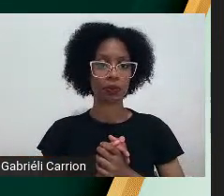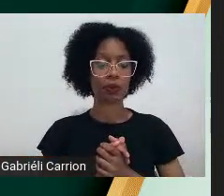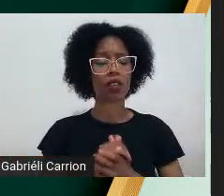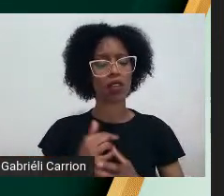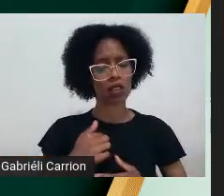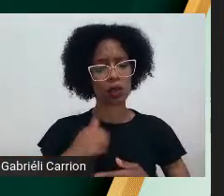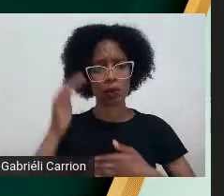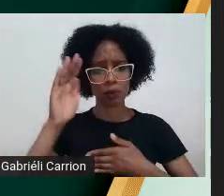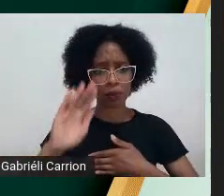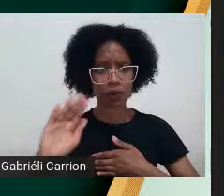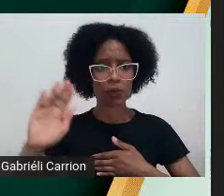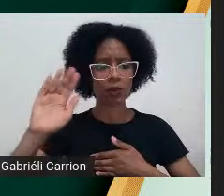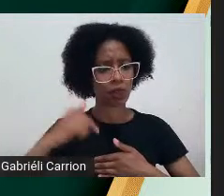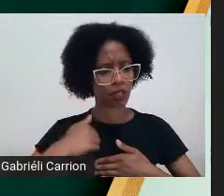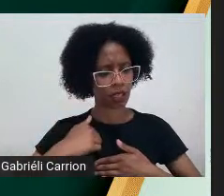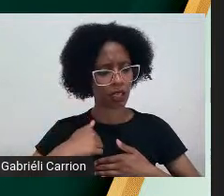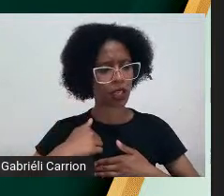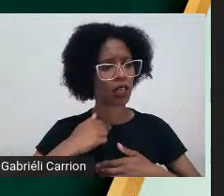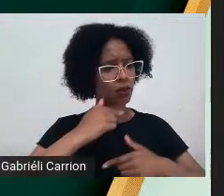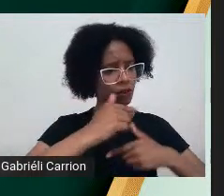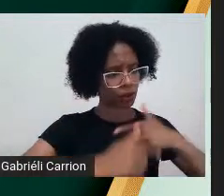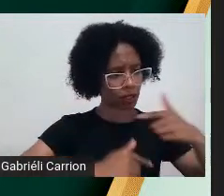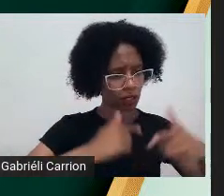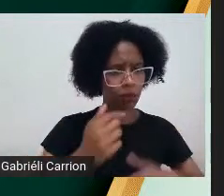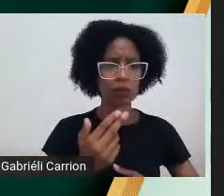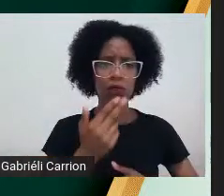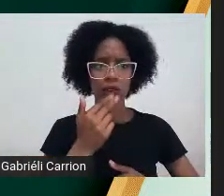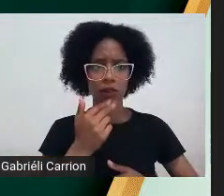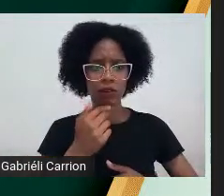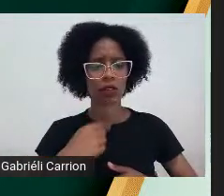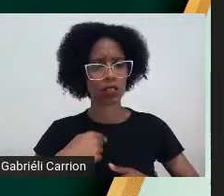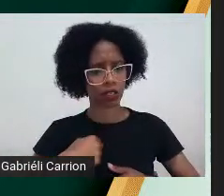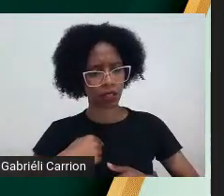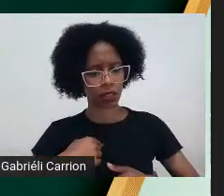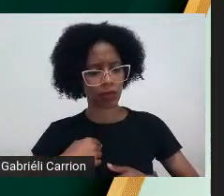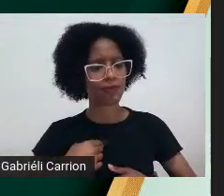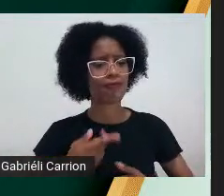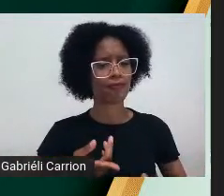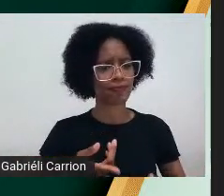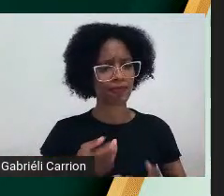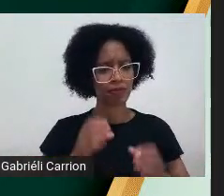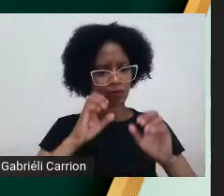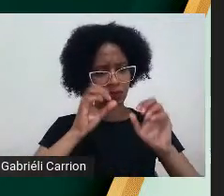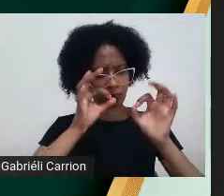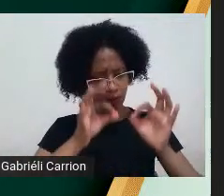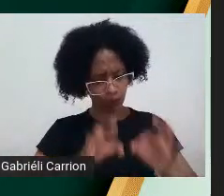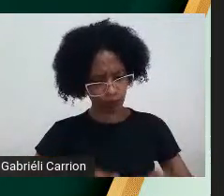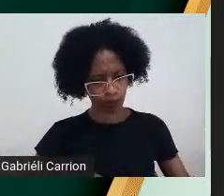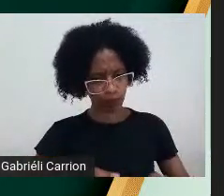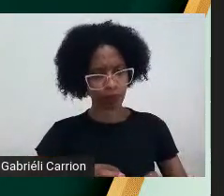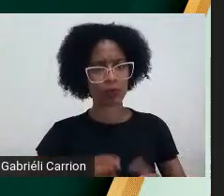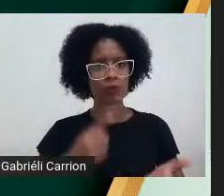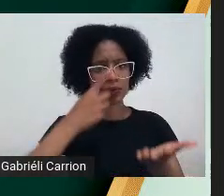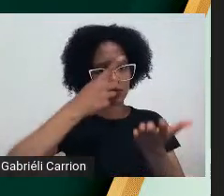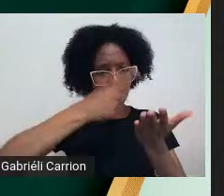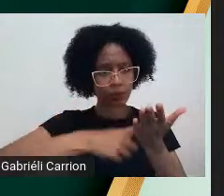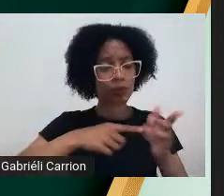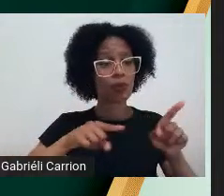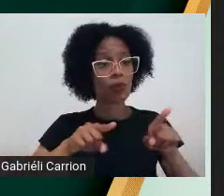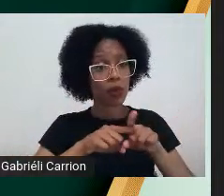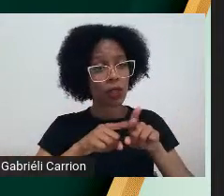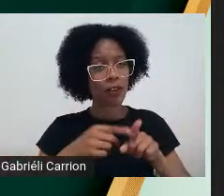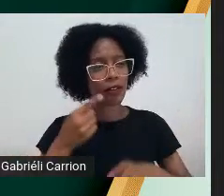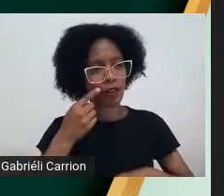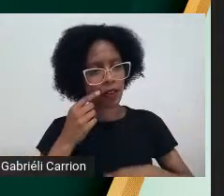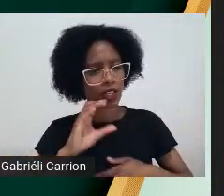Prometo que, ao exercer a profissão de nutricionista, a farei com dignidade e competência, valendo-me da ciência da